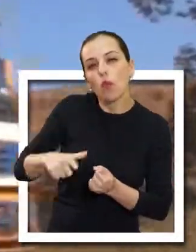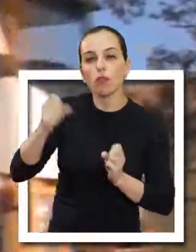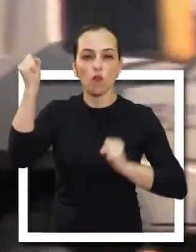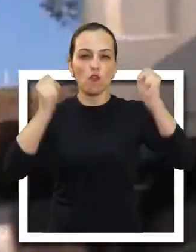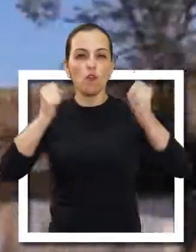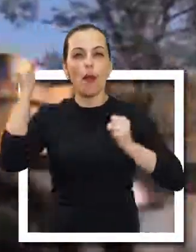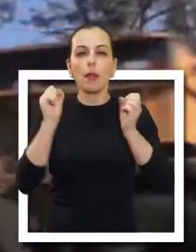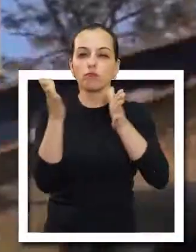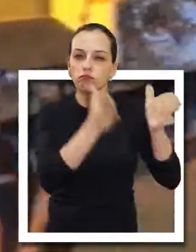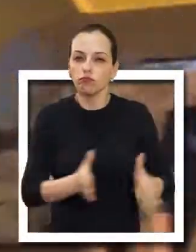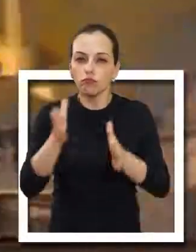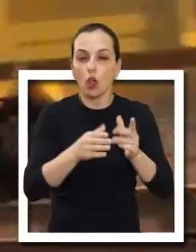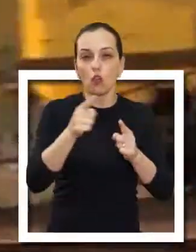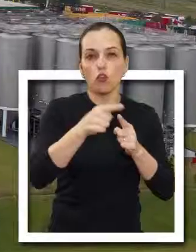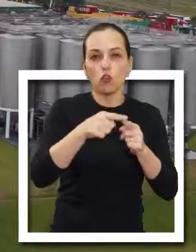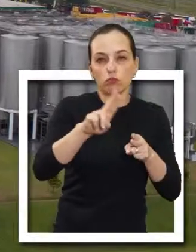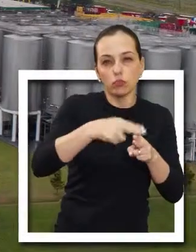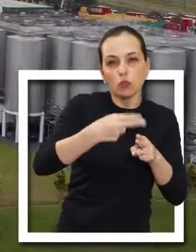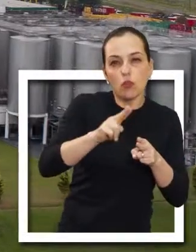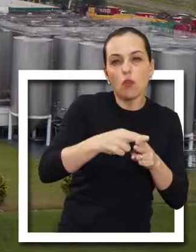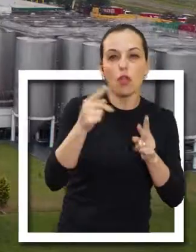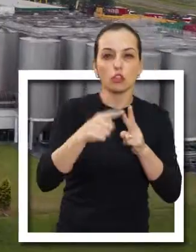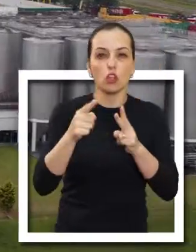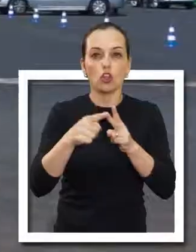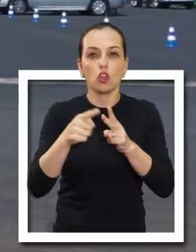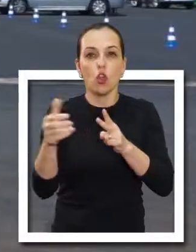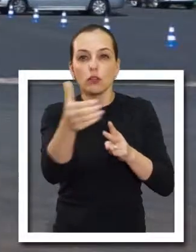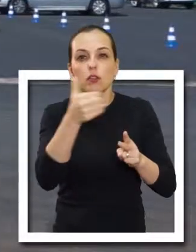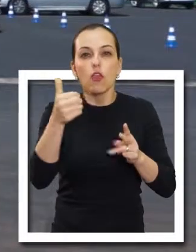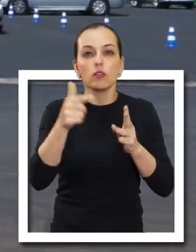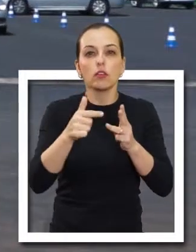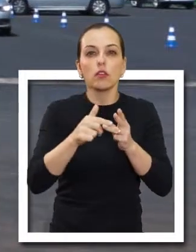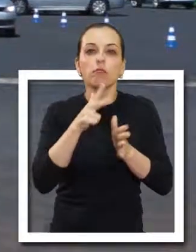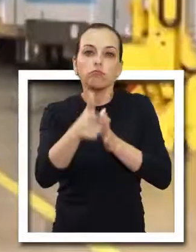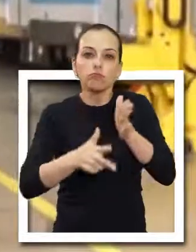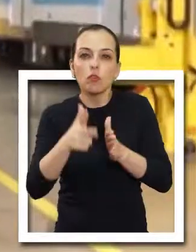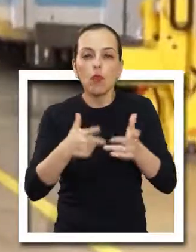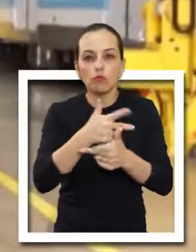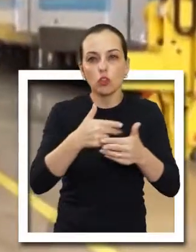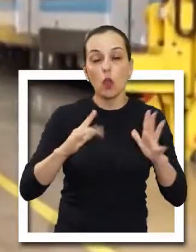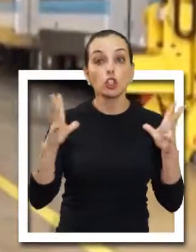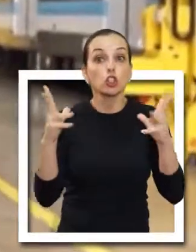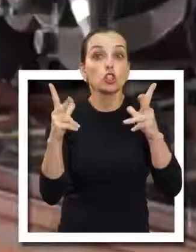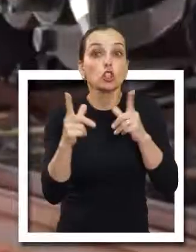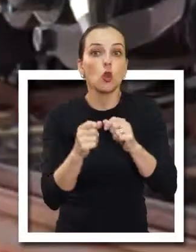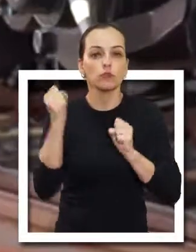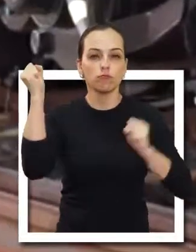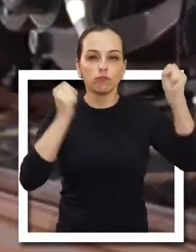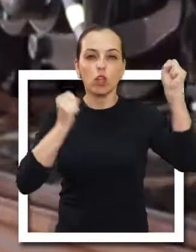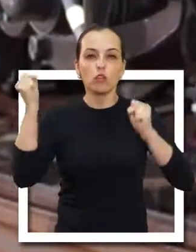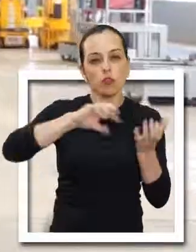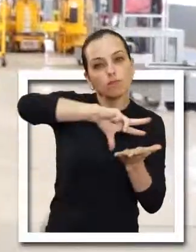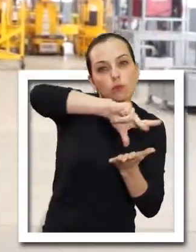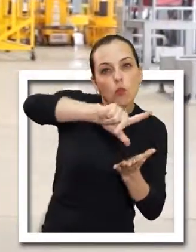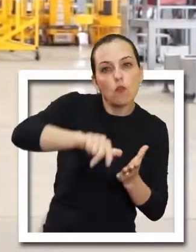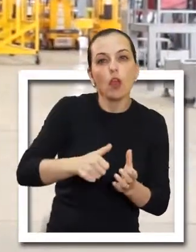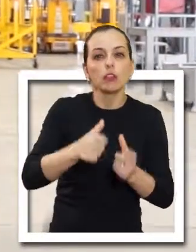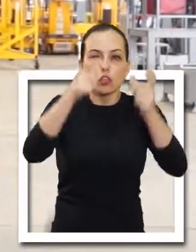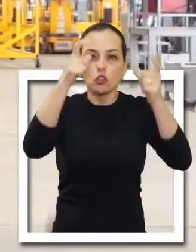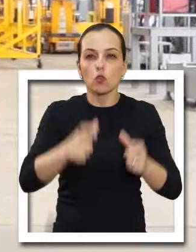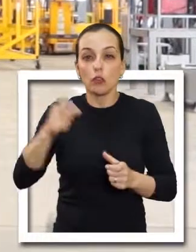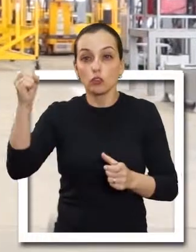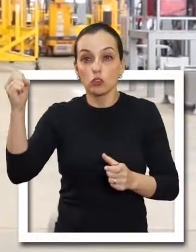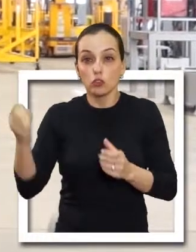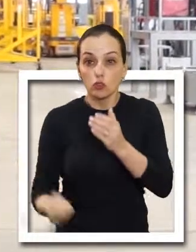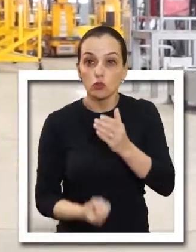estabeleceram no município, como Nestlé, Cervejaria Heineken, Ambev, Randon e Hyundai, formam hoje um moderno e